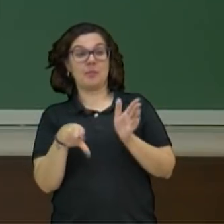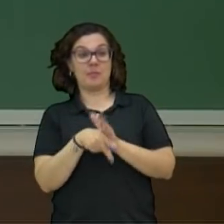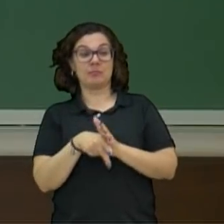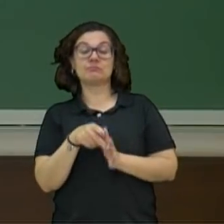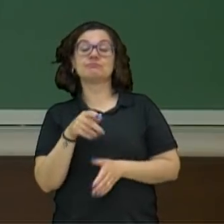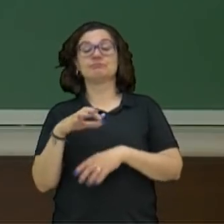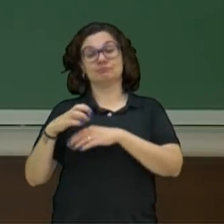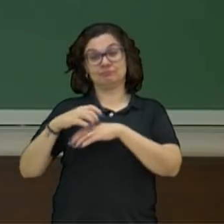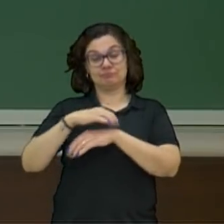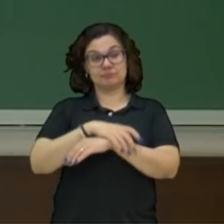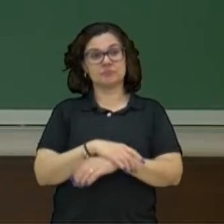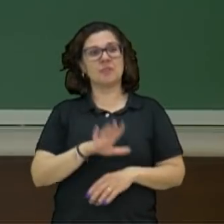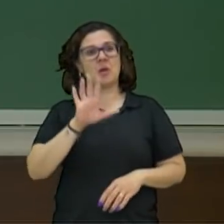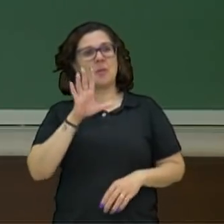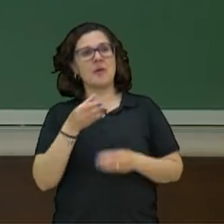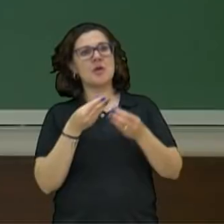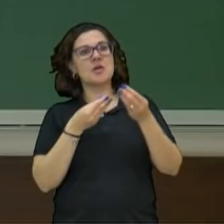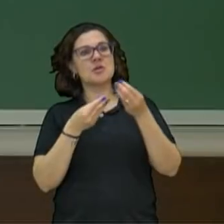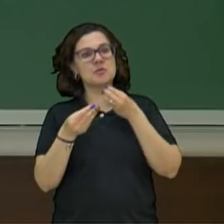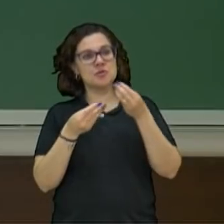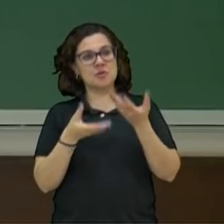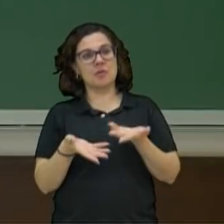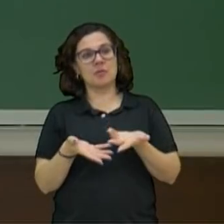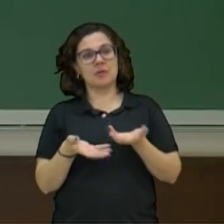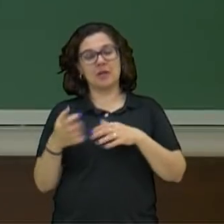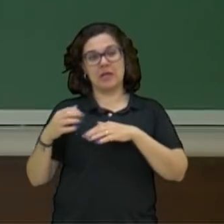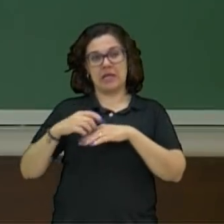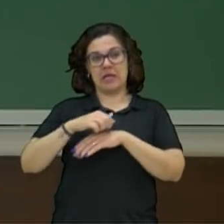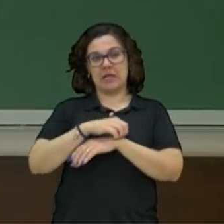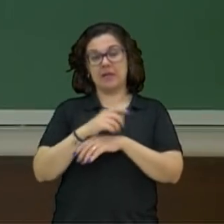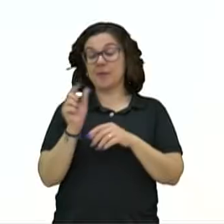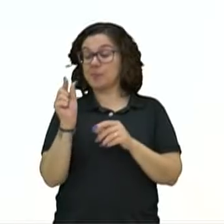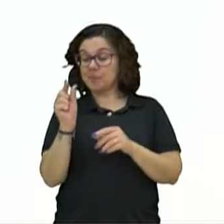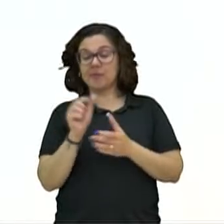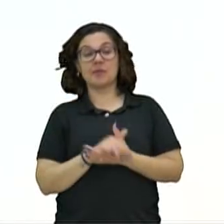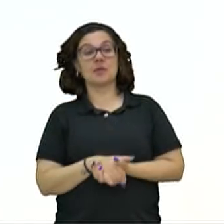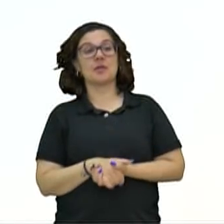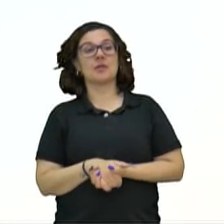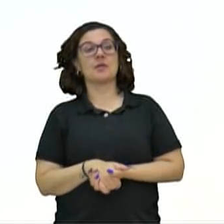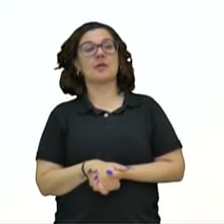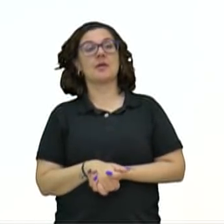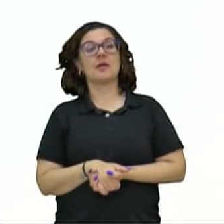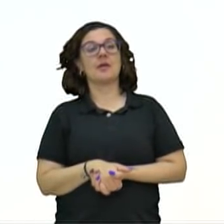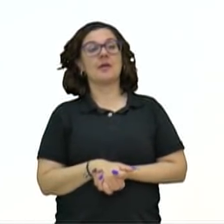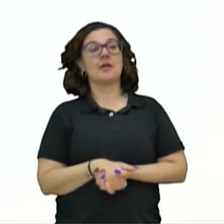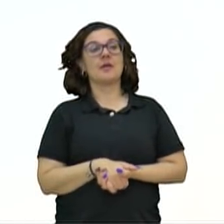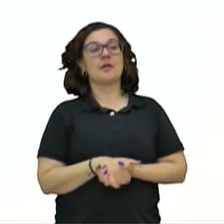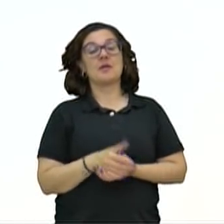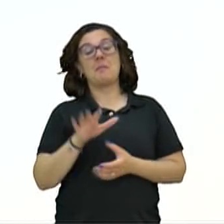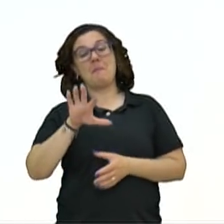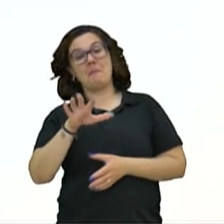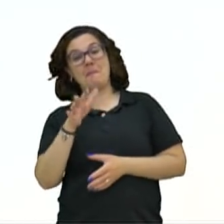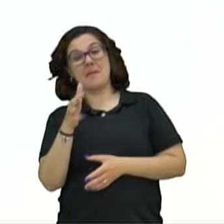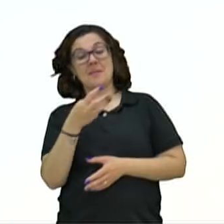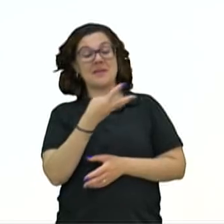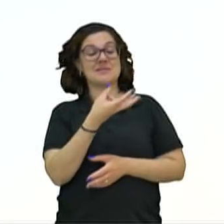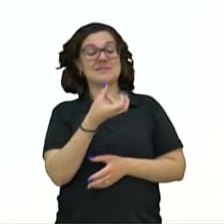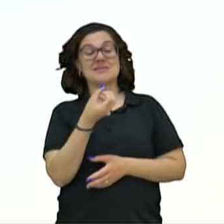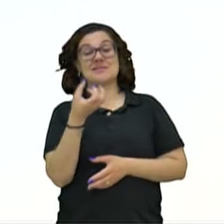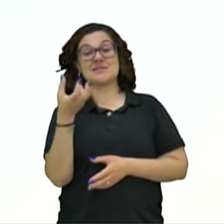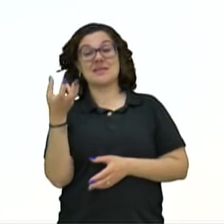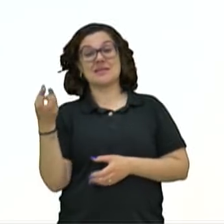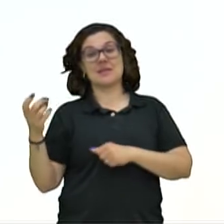aranha. Mas para tirar uma quantidade, já que a aranha marrom não é muito grande, eles têm que tirar de mais ou menos